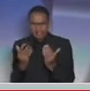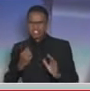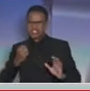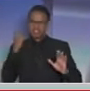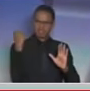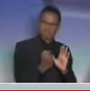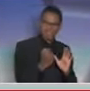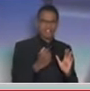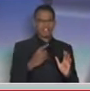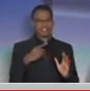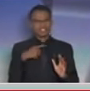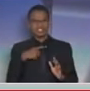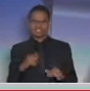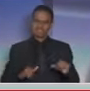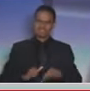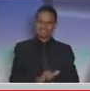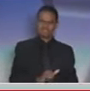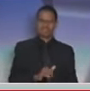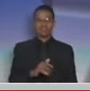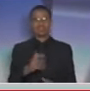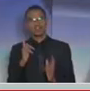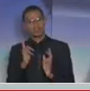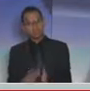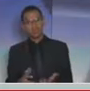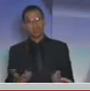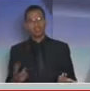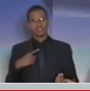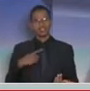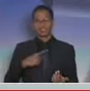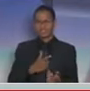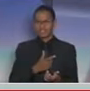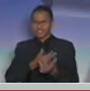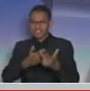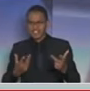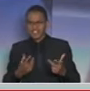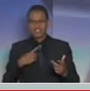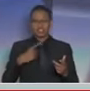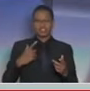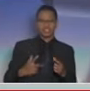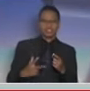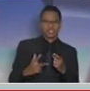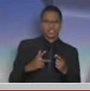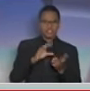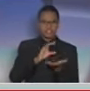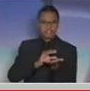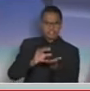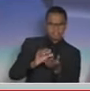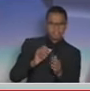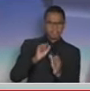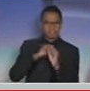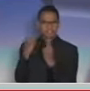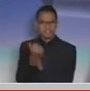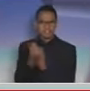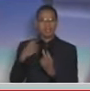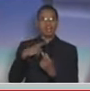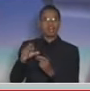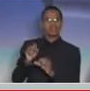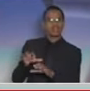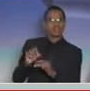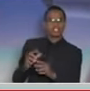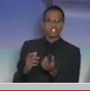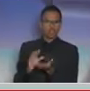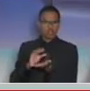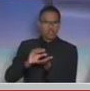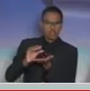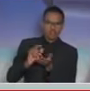prefeito Dória, que, como eu disse, está cortando recursos das áreas sociais, cortando recursos da educação,